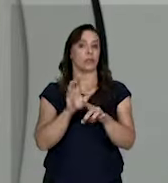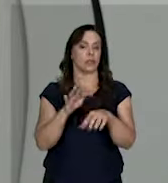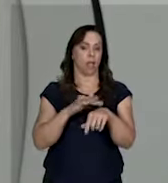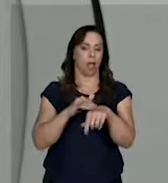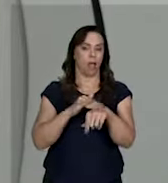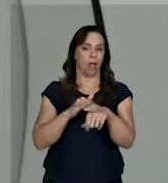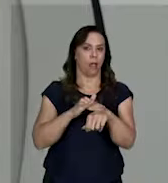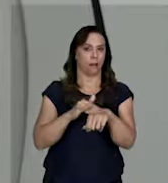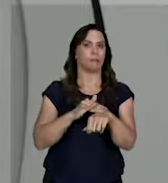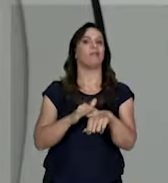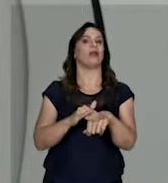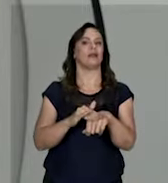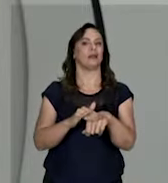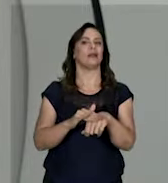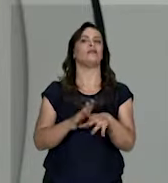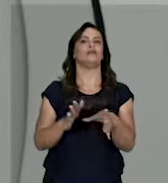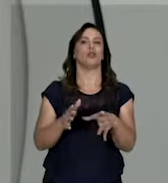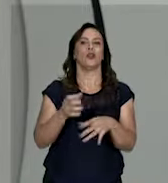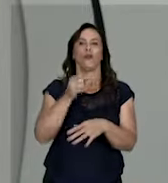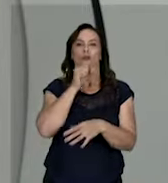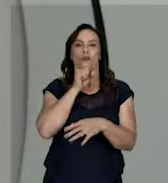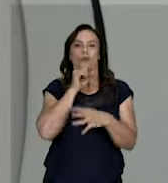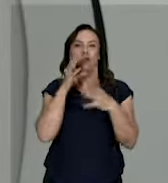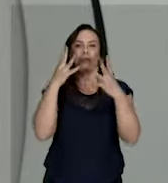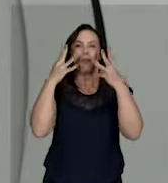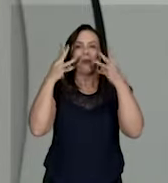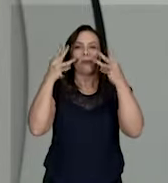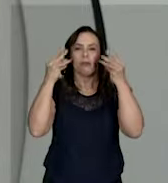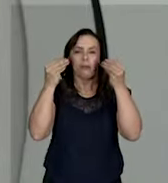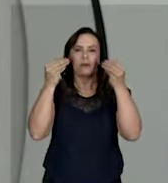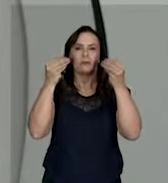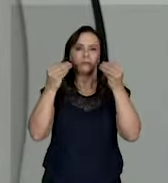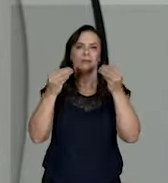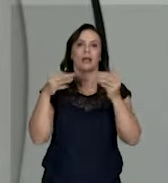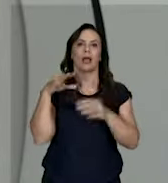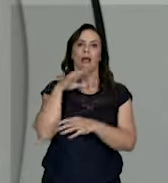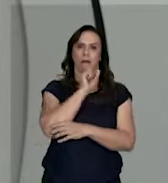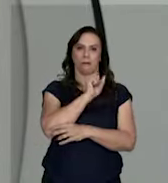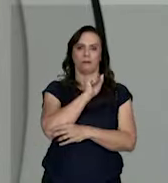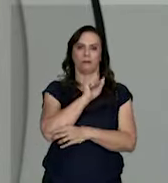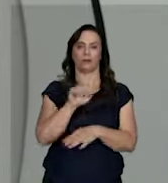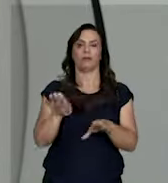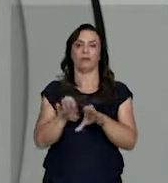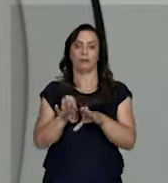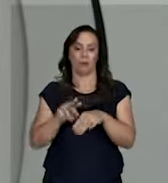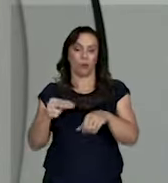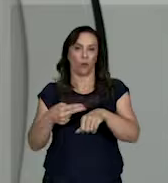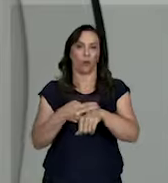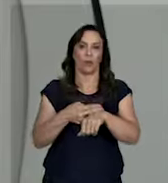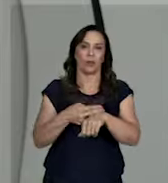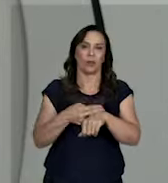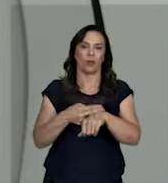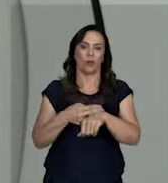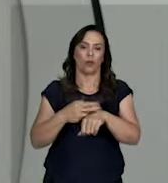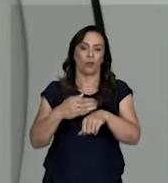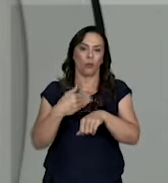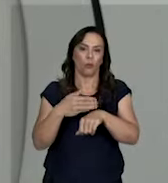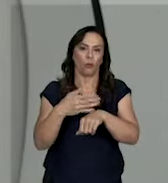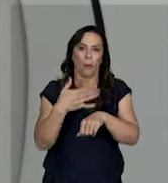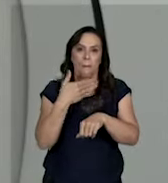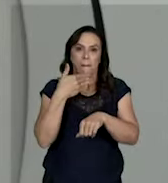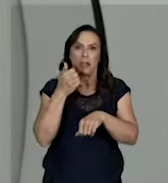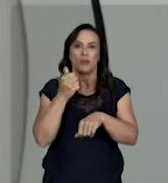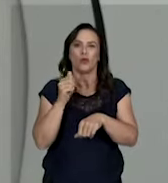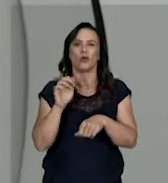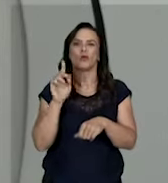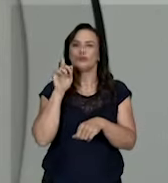envelhecimento precoce, né, uma dificuldade de cicatrização. Temos alterações nas glândulas suprarrenais,